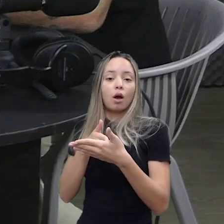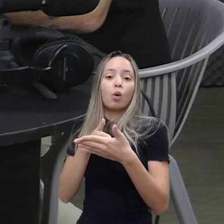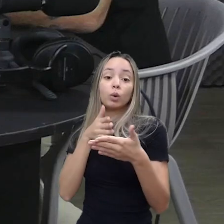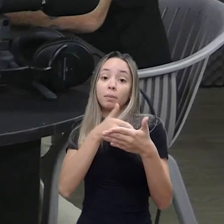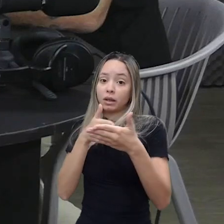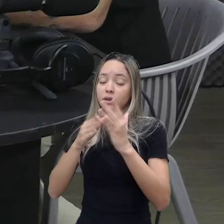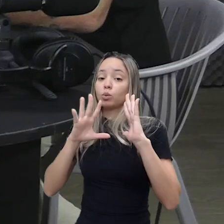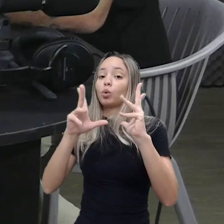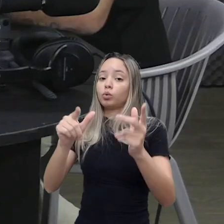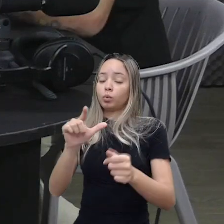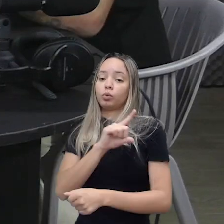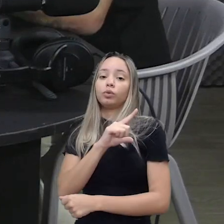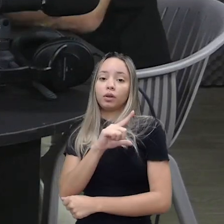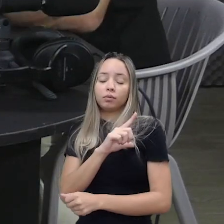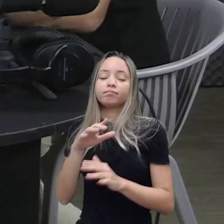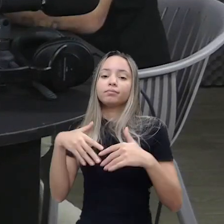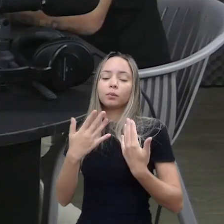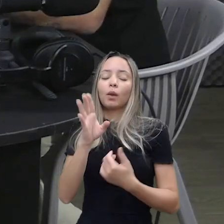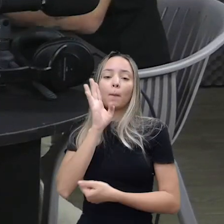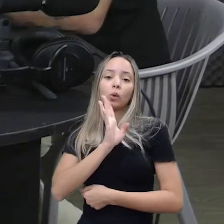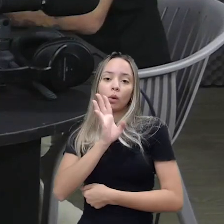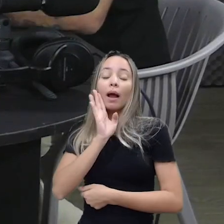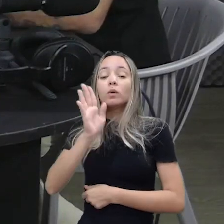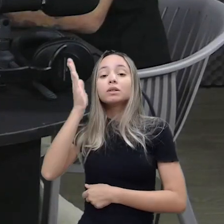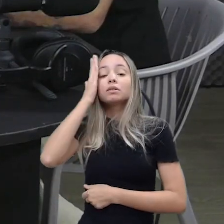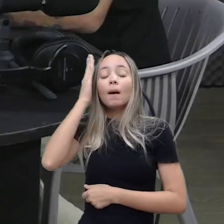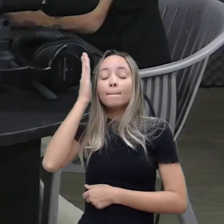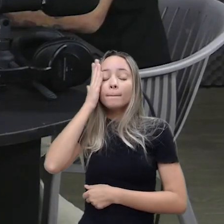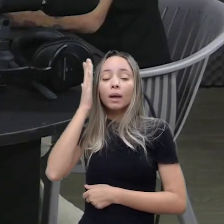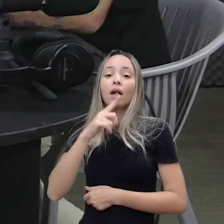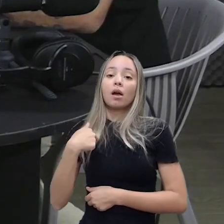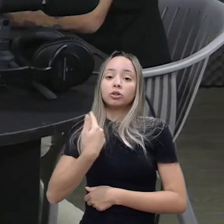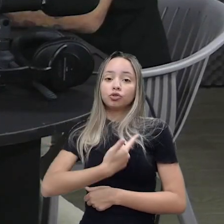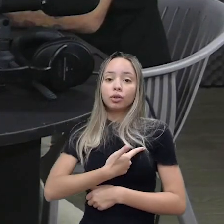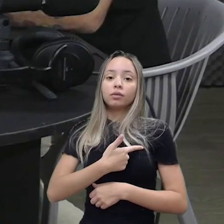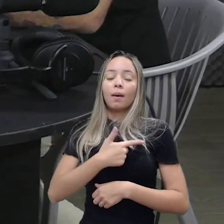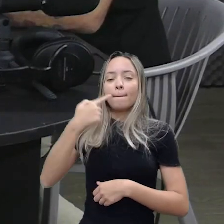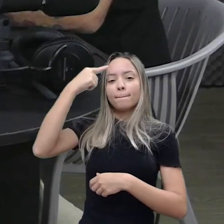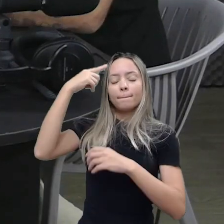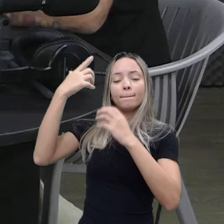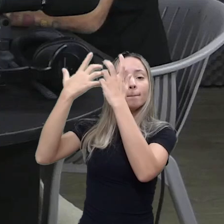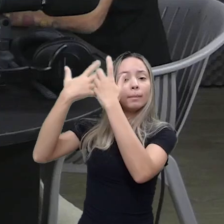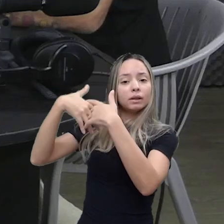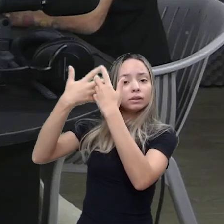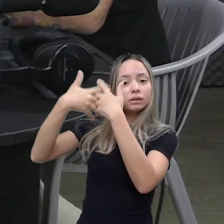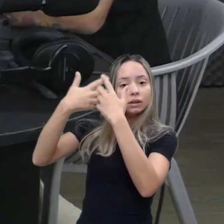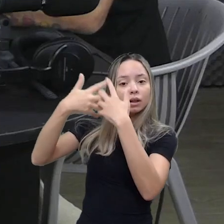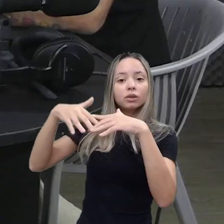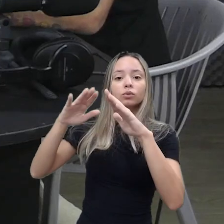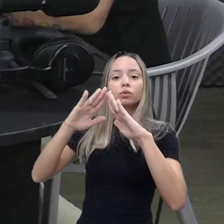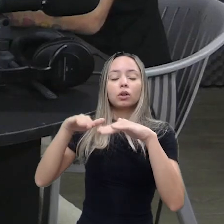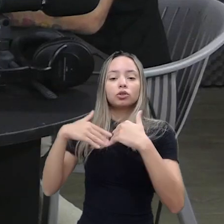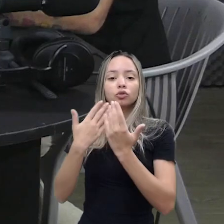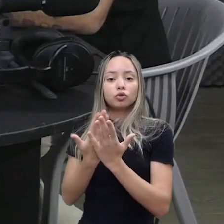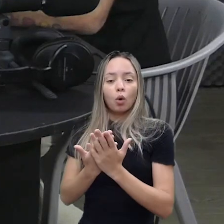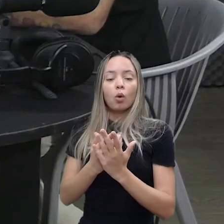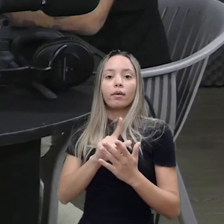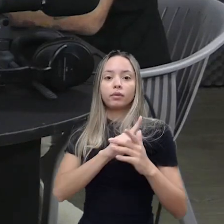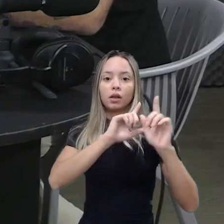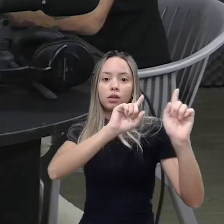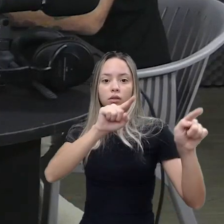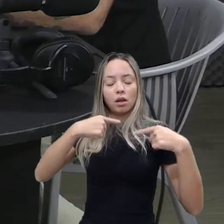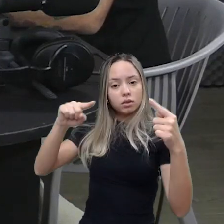Cláudia? Então é muito bacana, é muito especial saber que a gente tem pensado uma escola com todos os desafios que Isso.